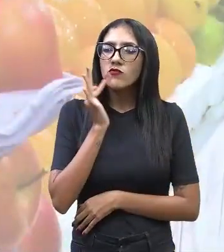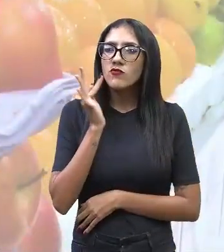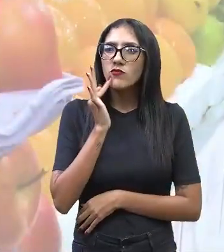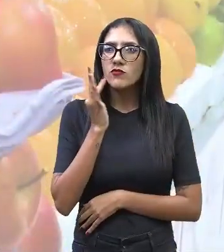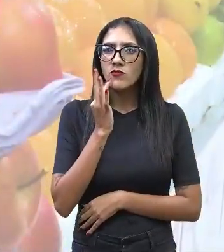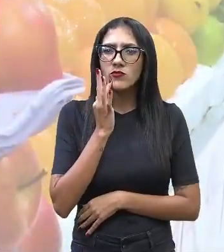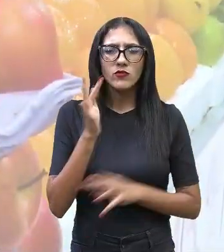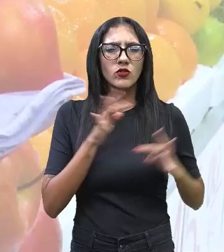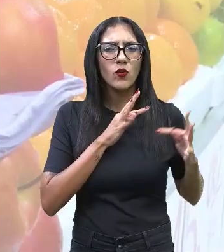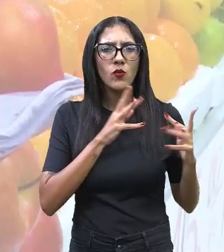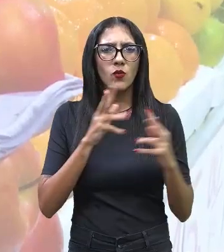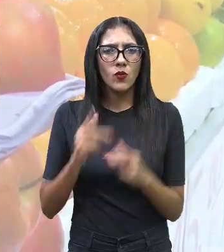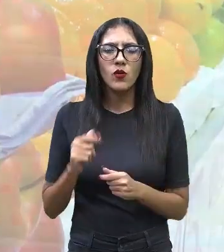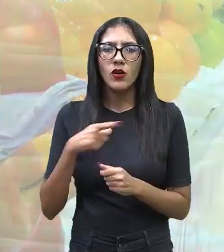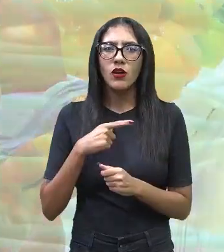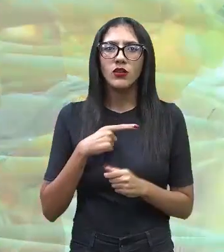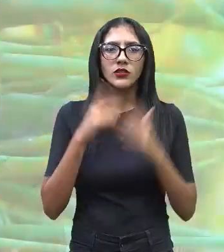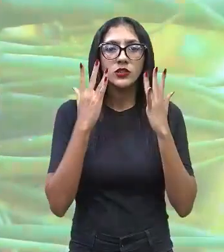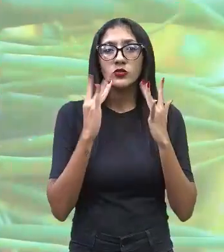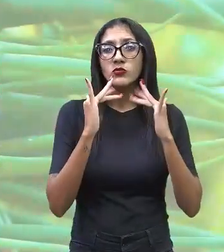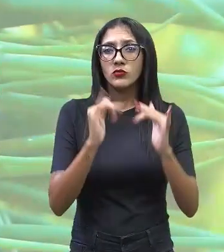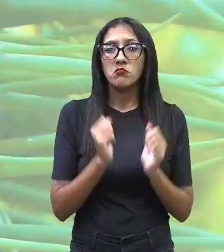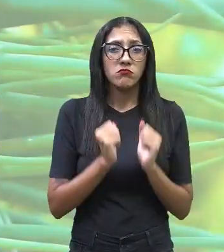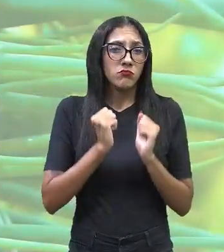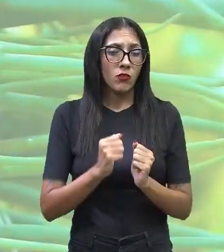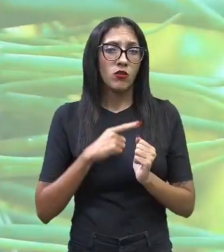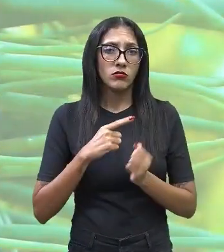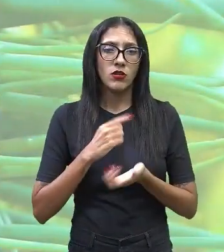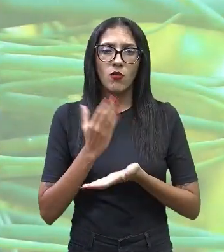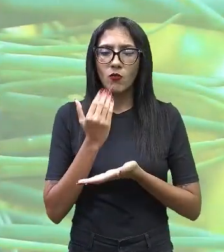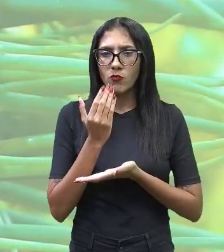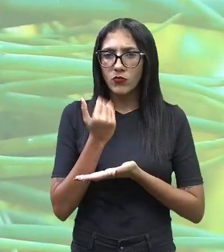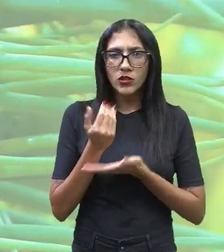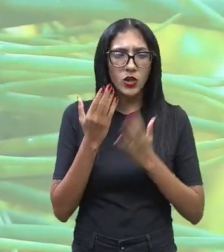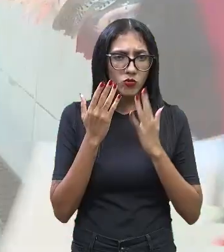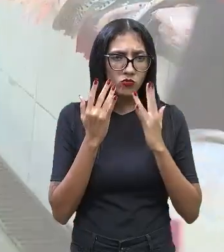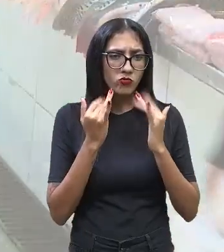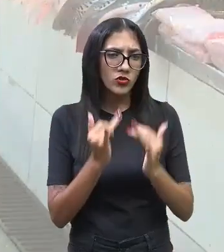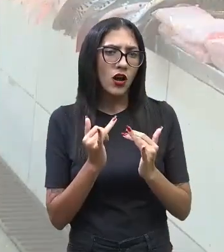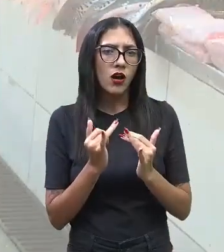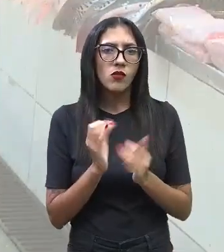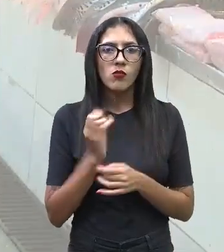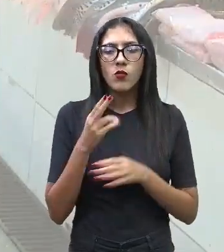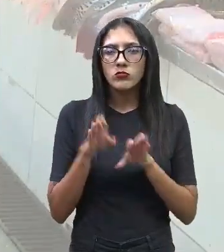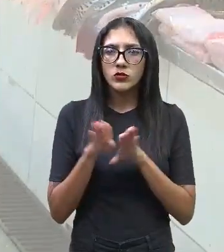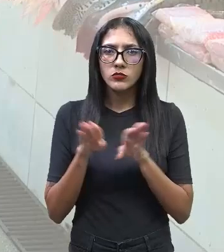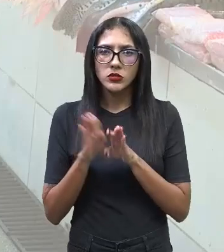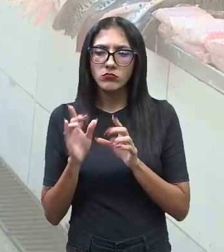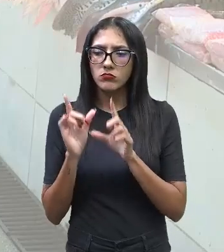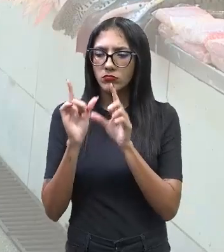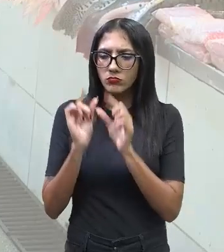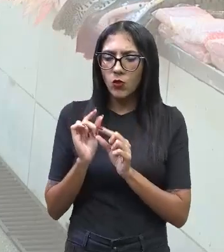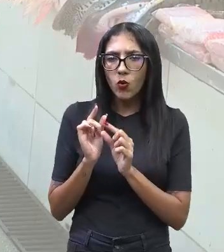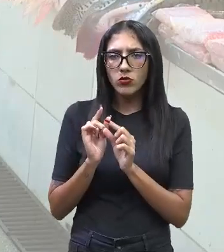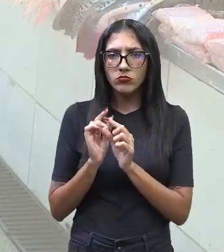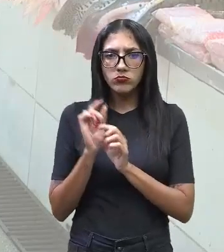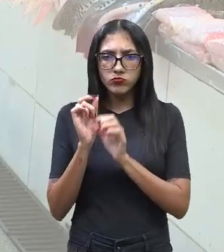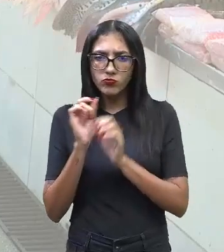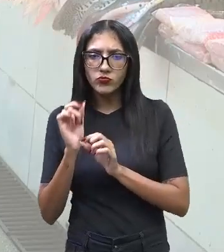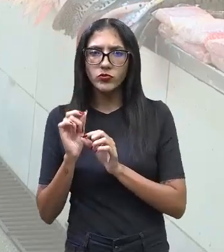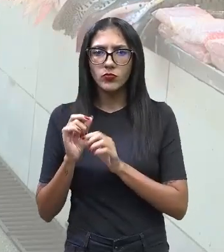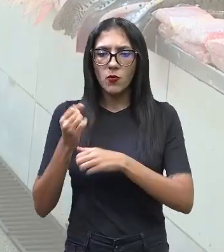Todas essas são alimentos in natura em que você pode consumi-los tanto naturalmente quanto mini processar, né? Com